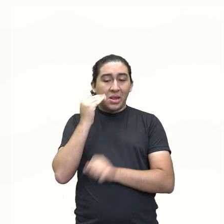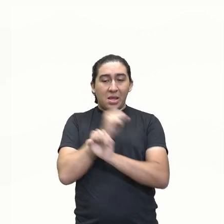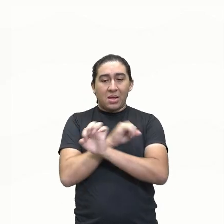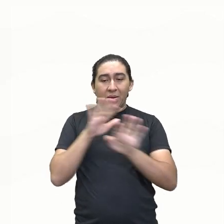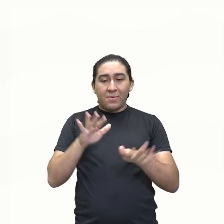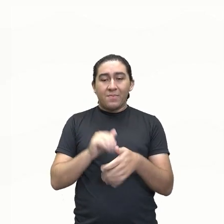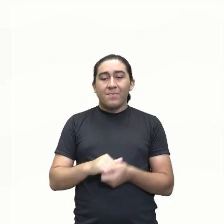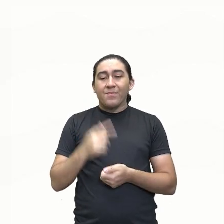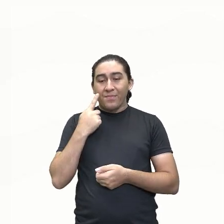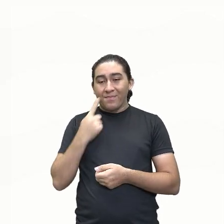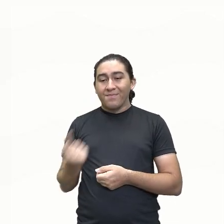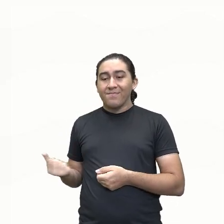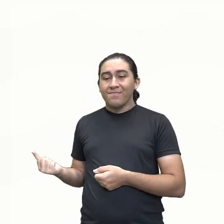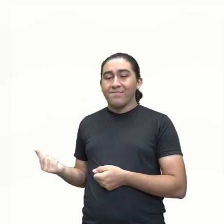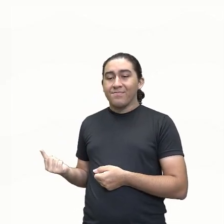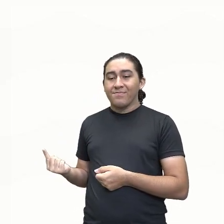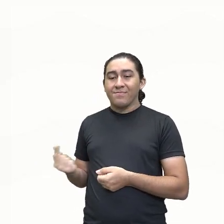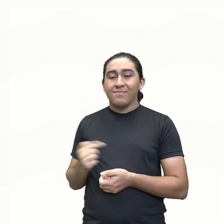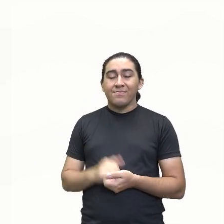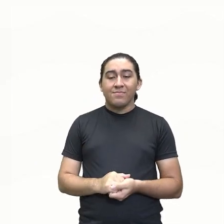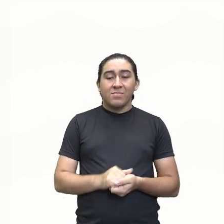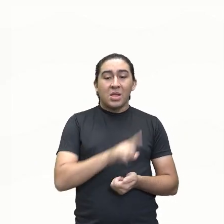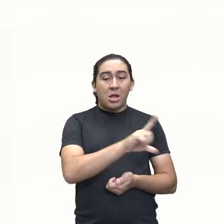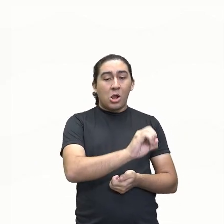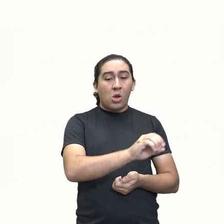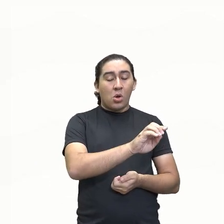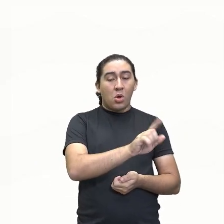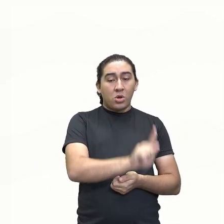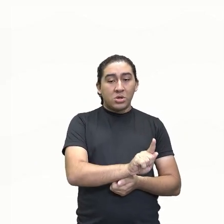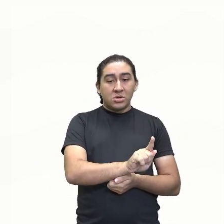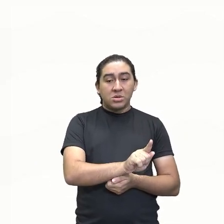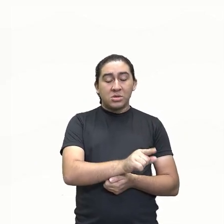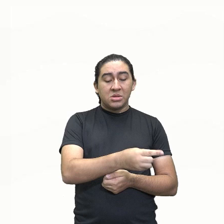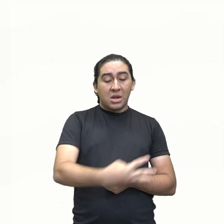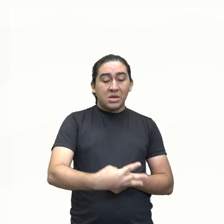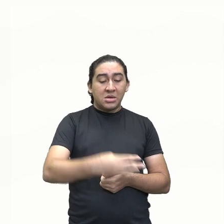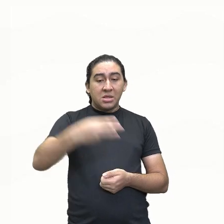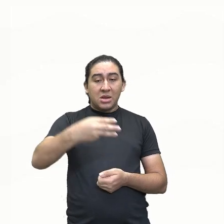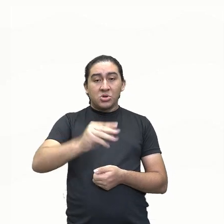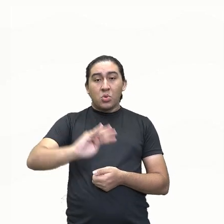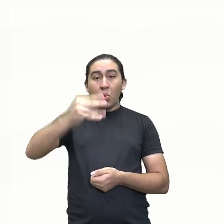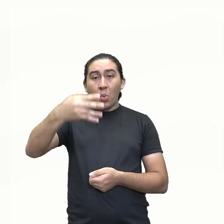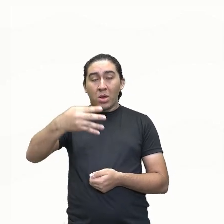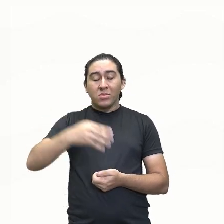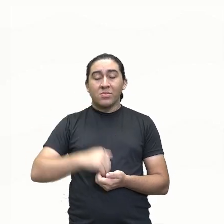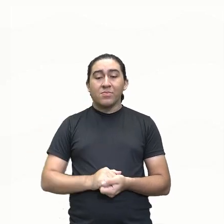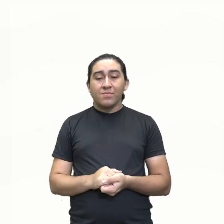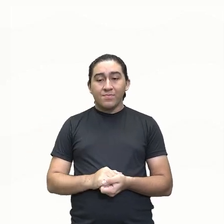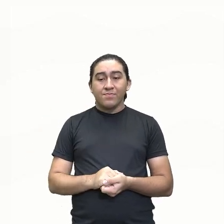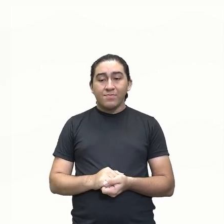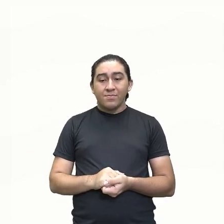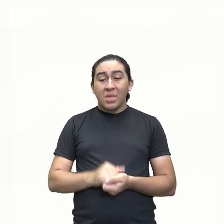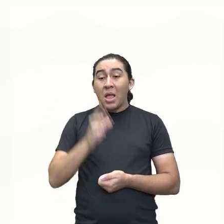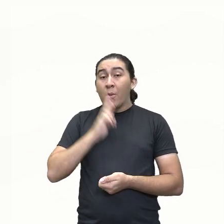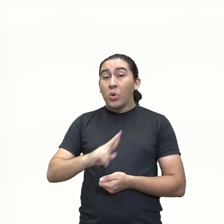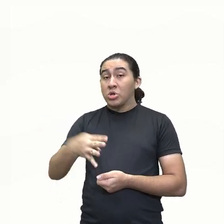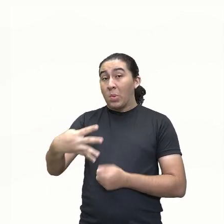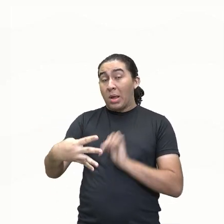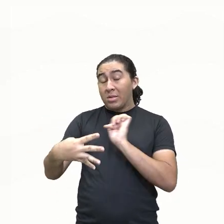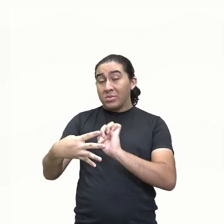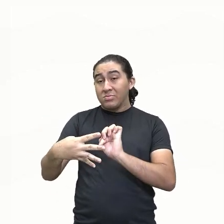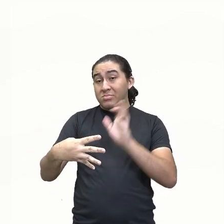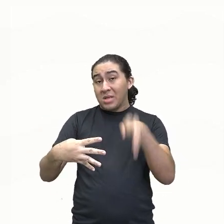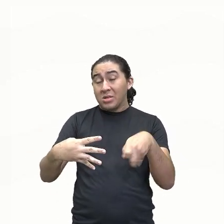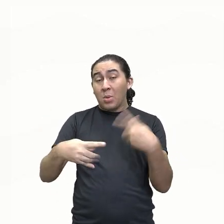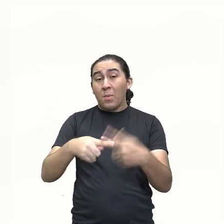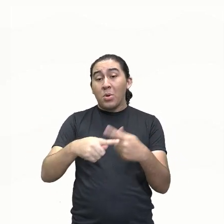melhor. Olha só esse exemplo. Log de 3/4 na base 3. Ora, o resultado só pode ser quanto? Só pode ser